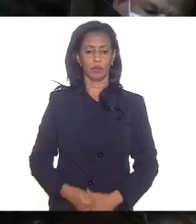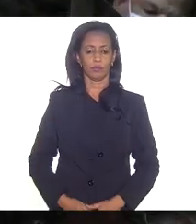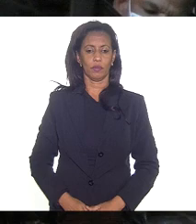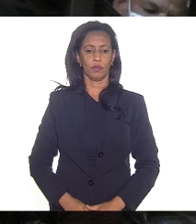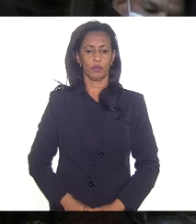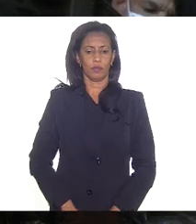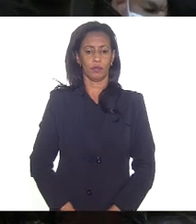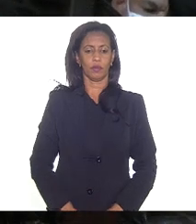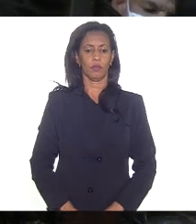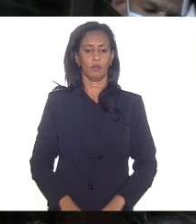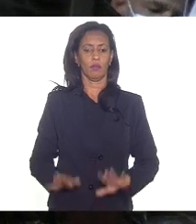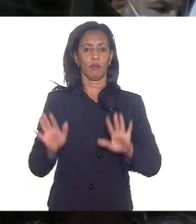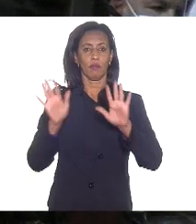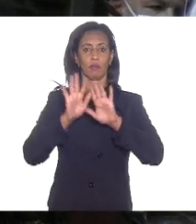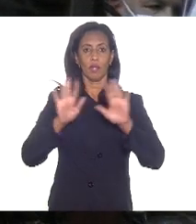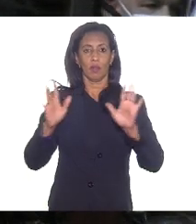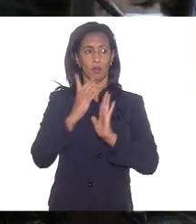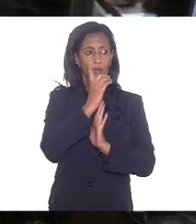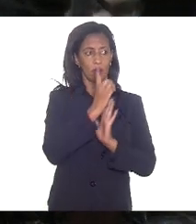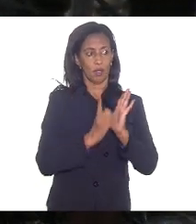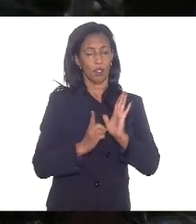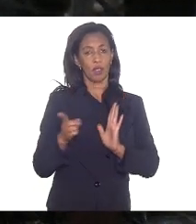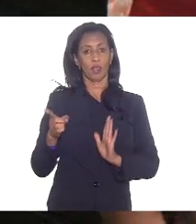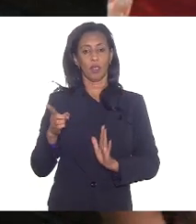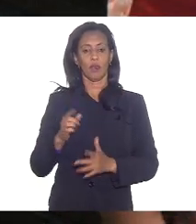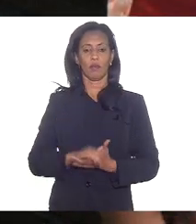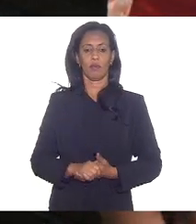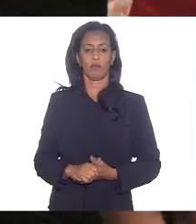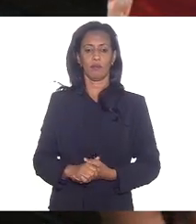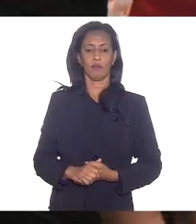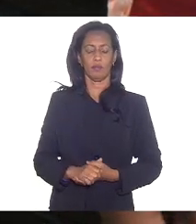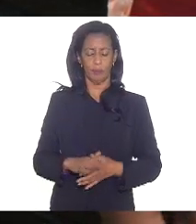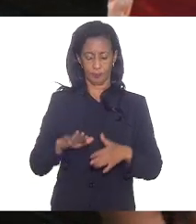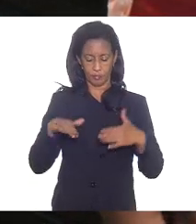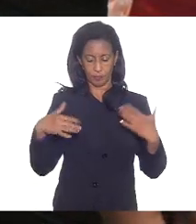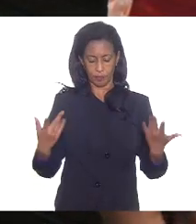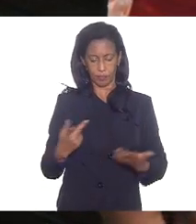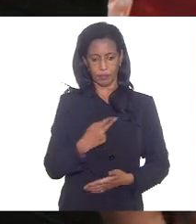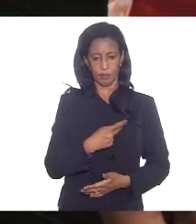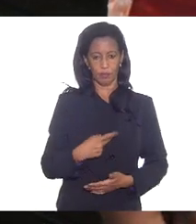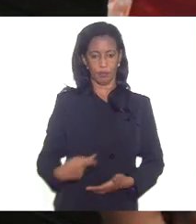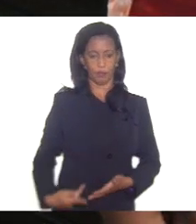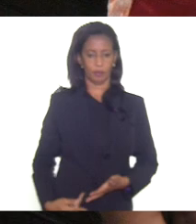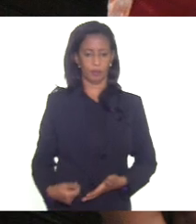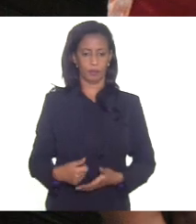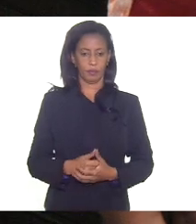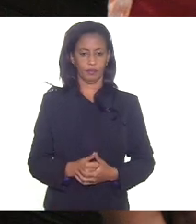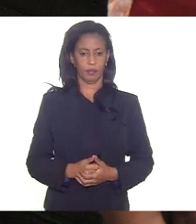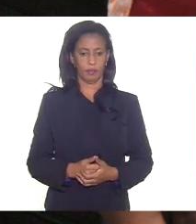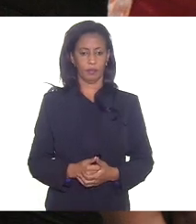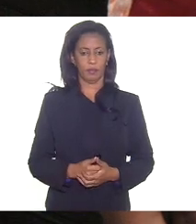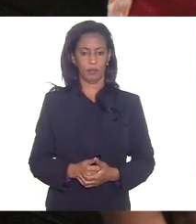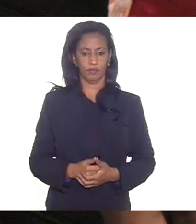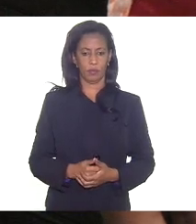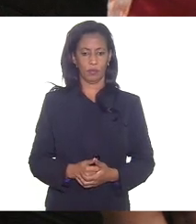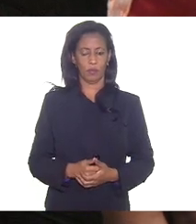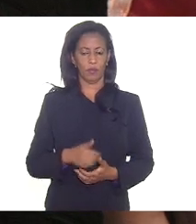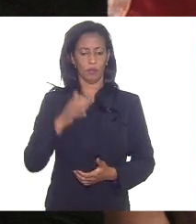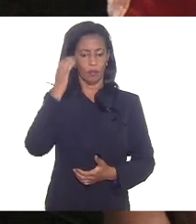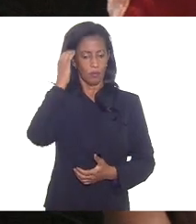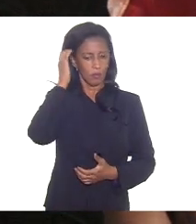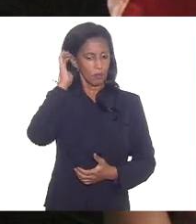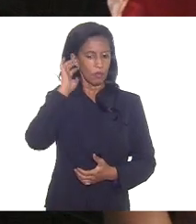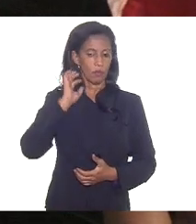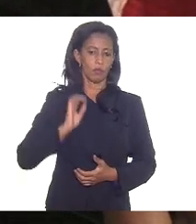ordem, não havendo quem queira fazer a declaração, pela ordem, deputado Flávio. Senhor presidente, só destacar que o que eu falei aqui foi que